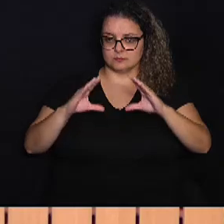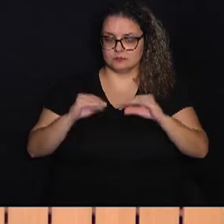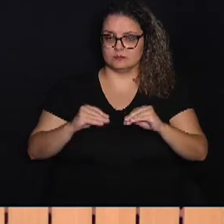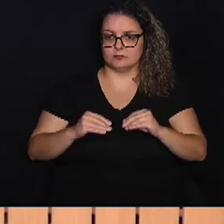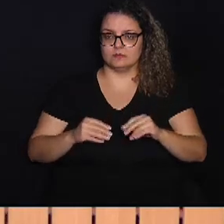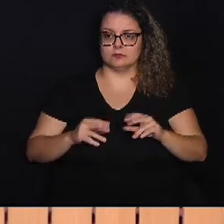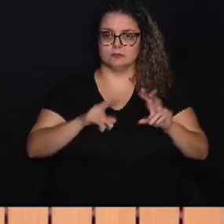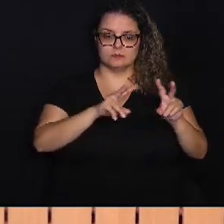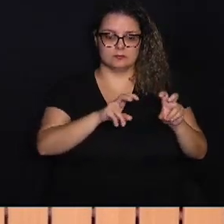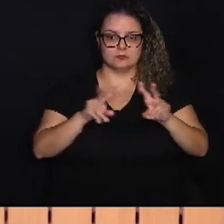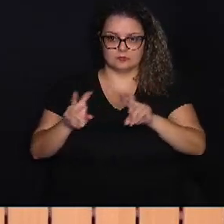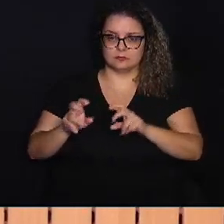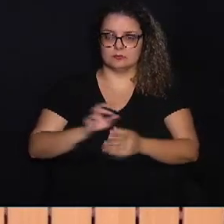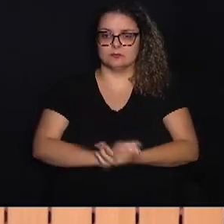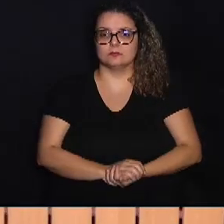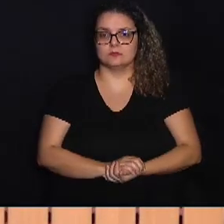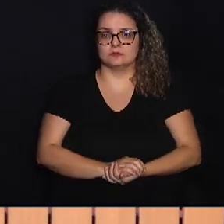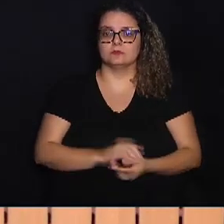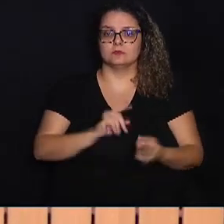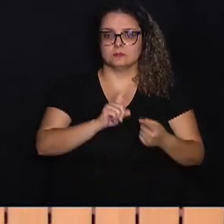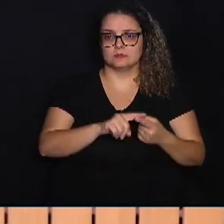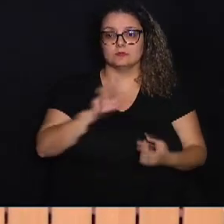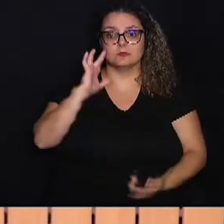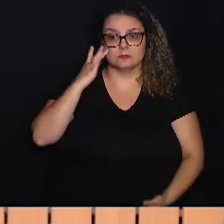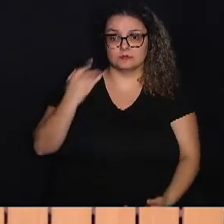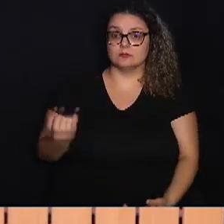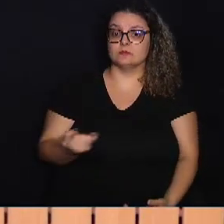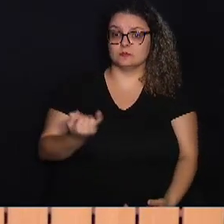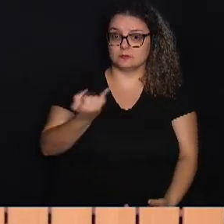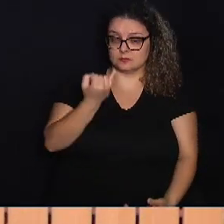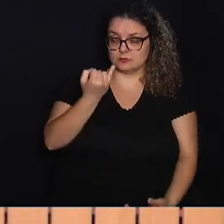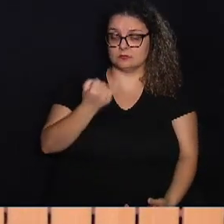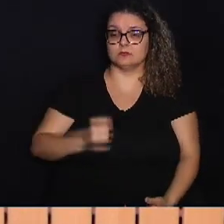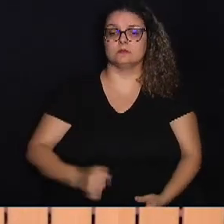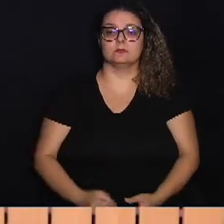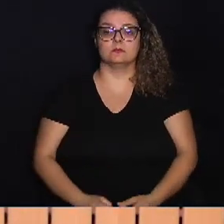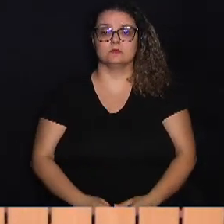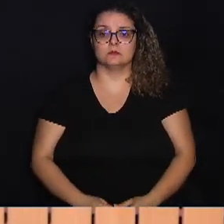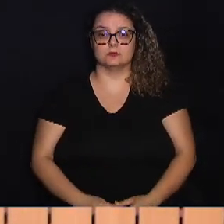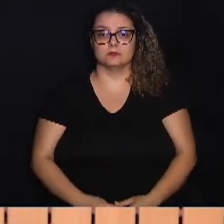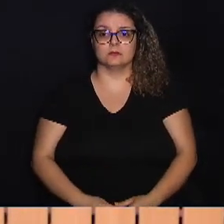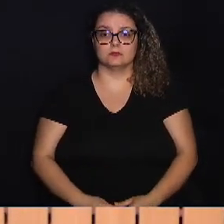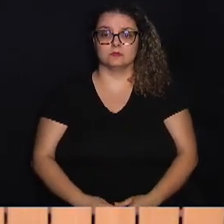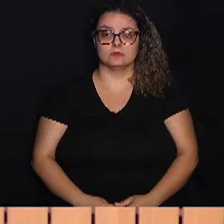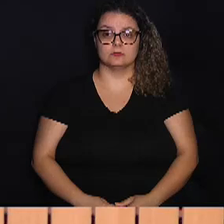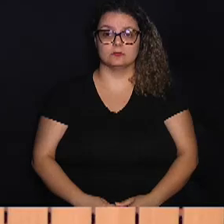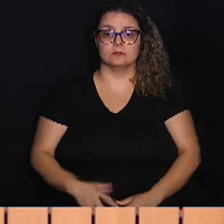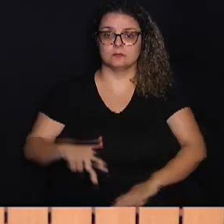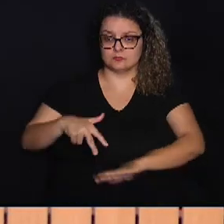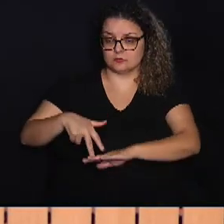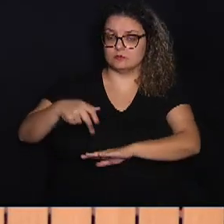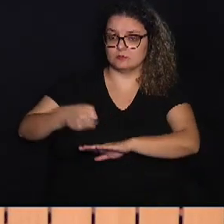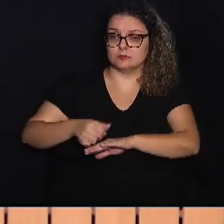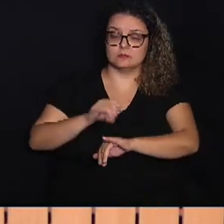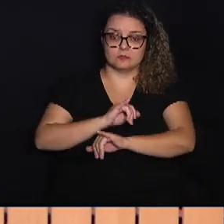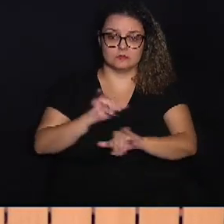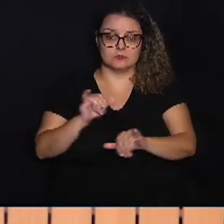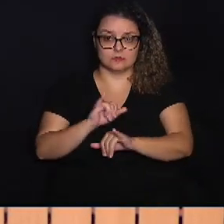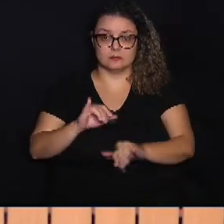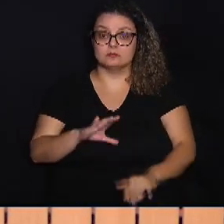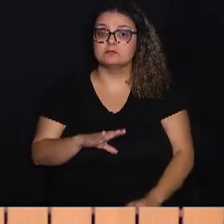de dois temas o primeiro que eu acho importante repercutir aqui nessa Tribuna uma campanha